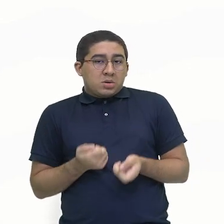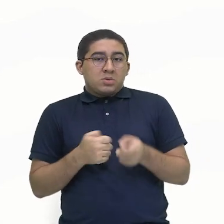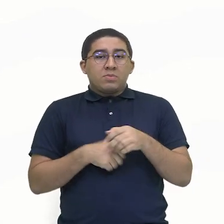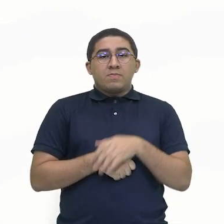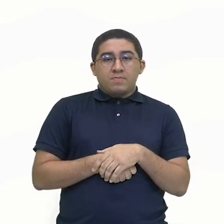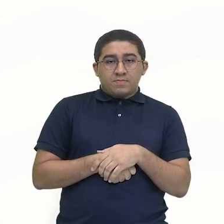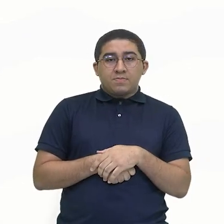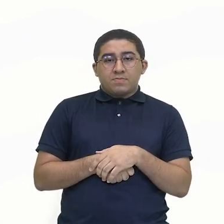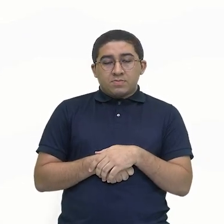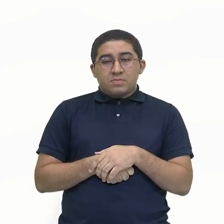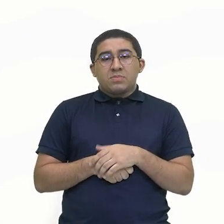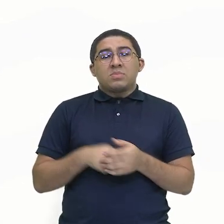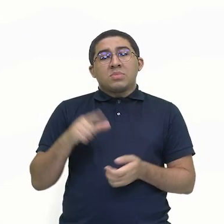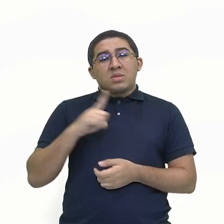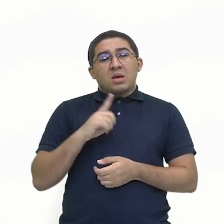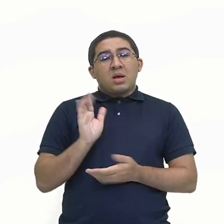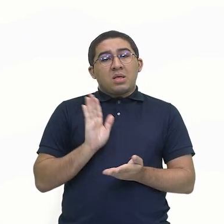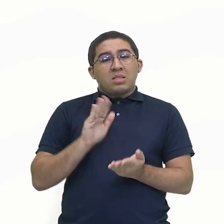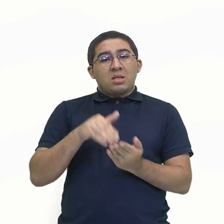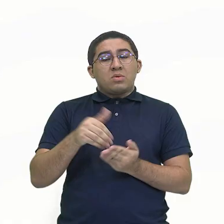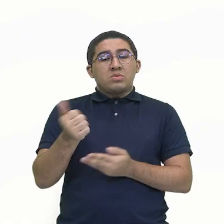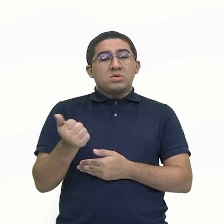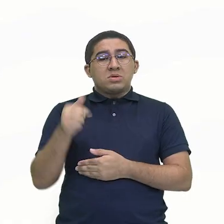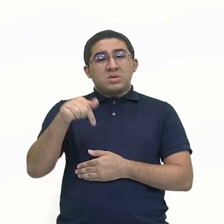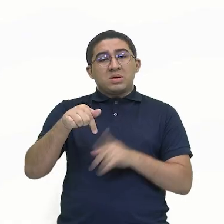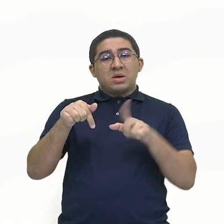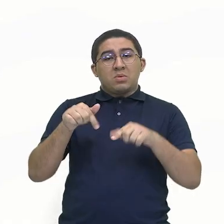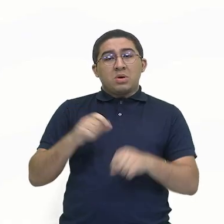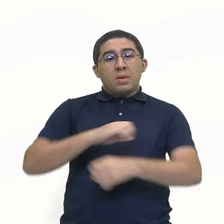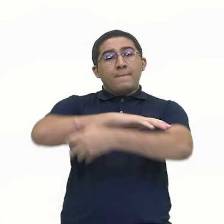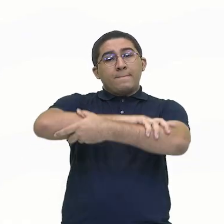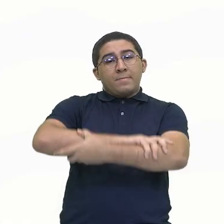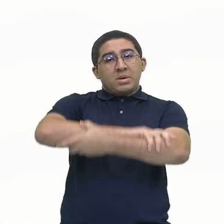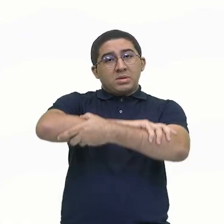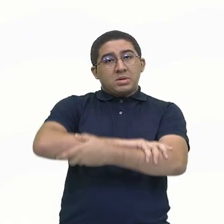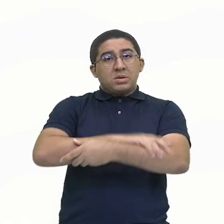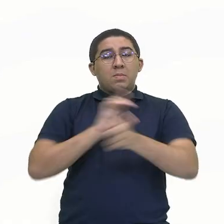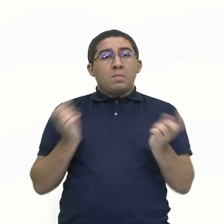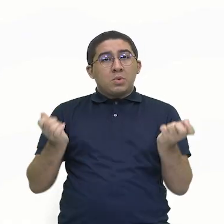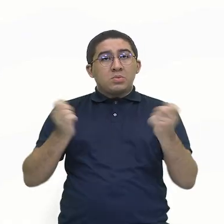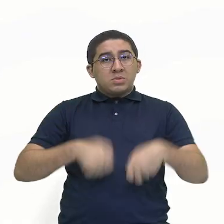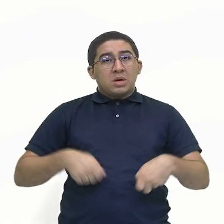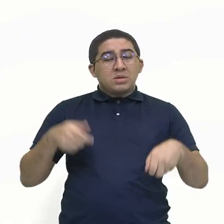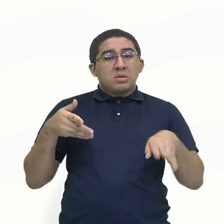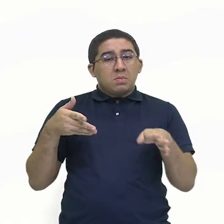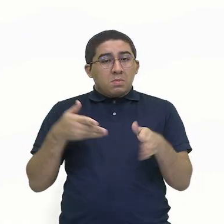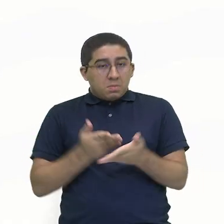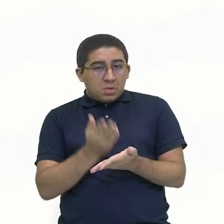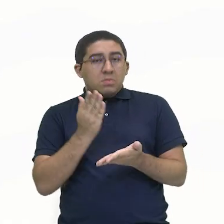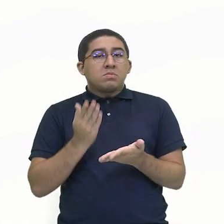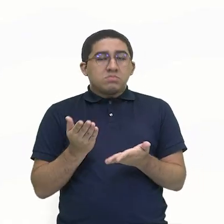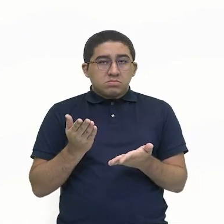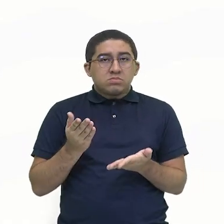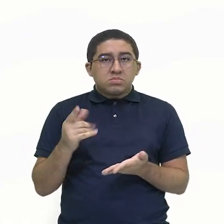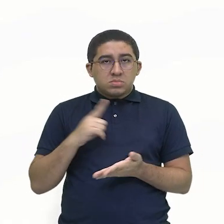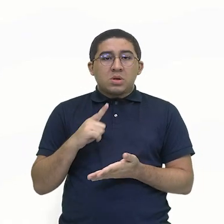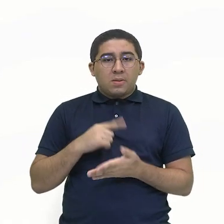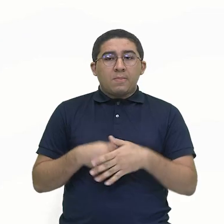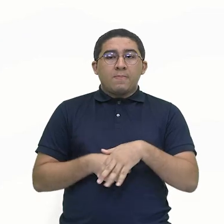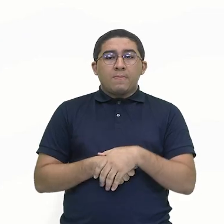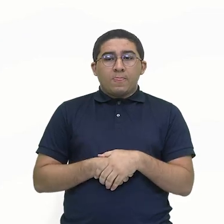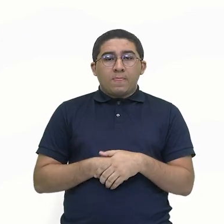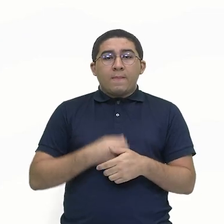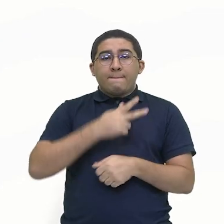aí até o 17, que seriam parcerias e meios de implementação aí desses objetivos. Então, os